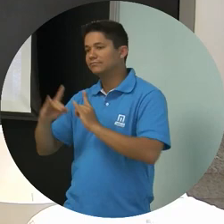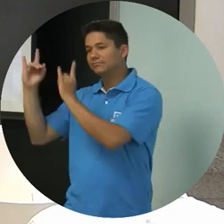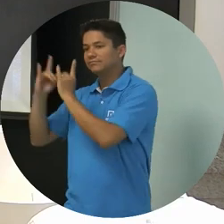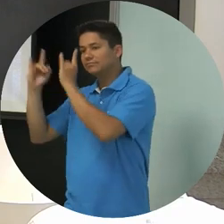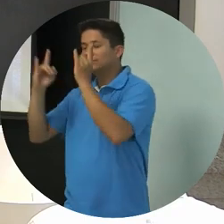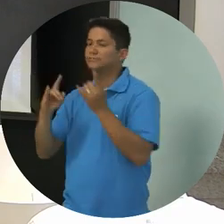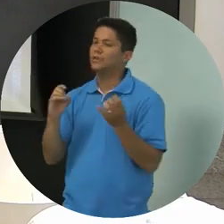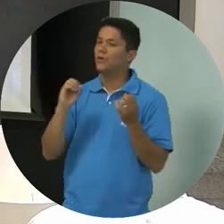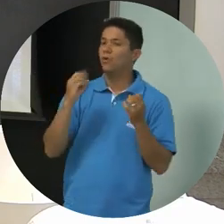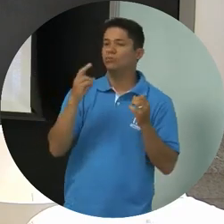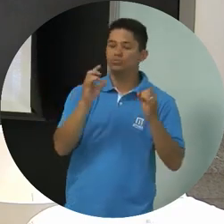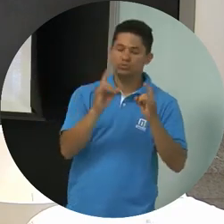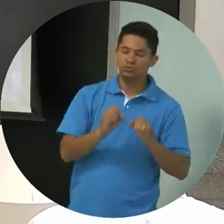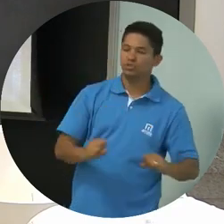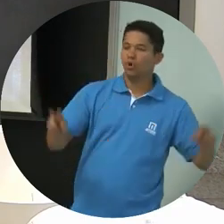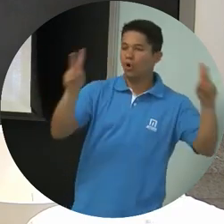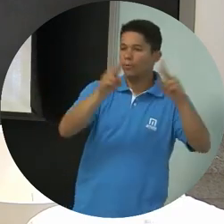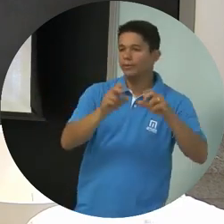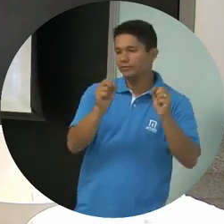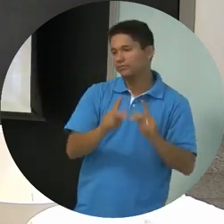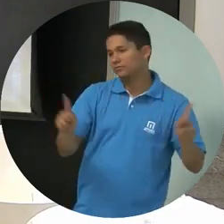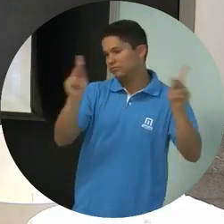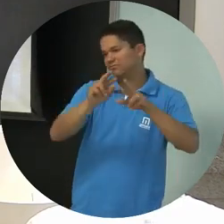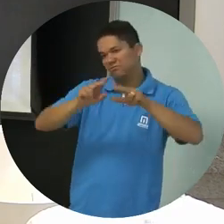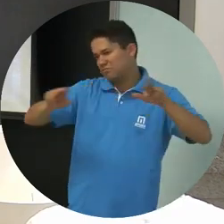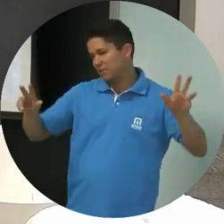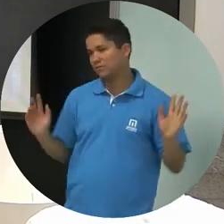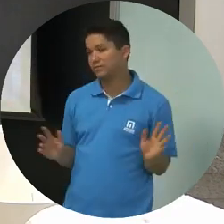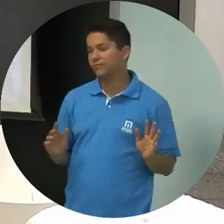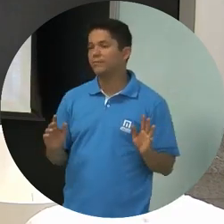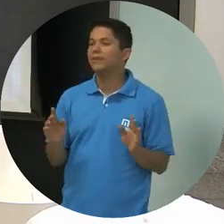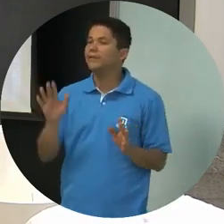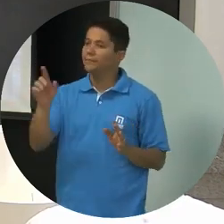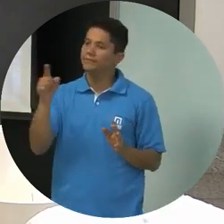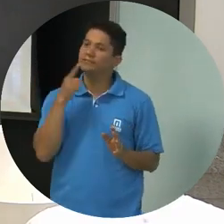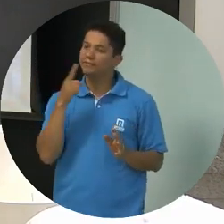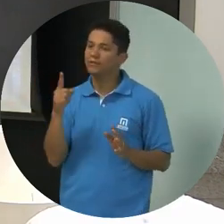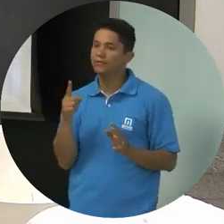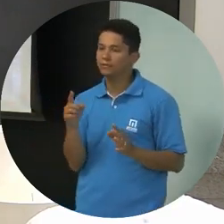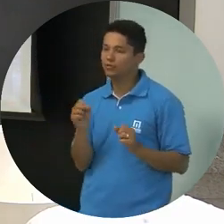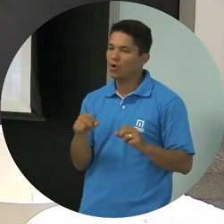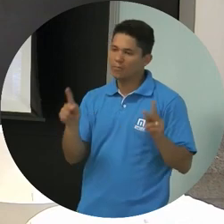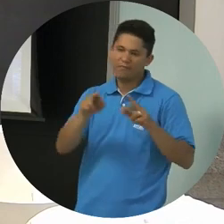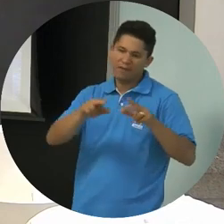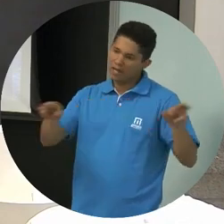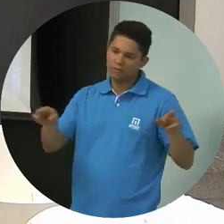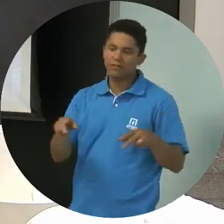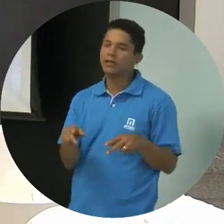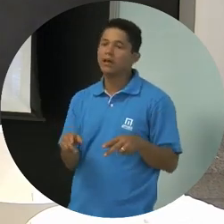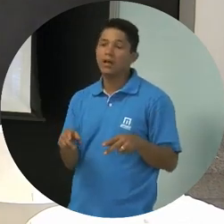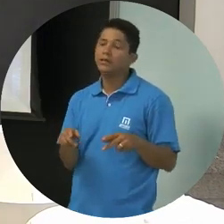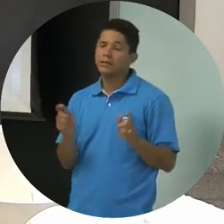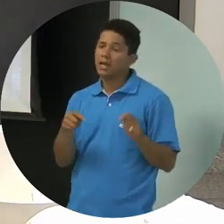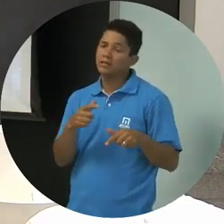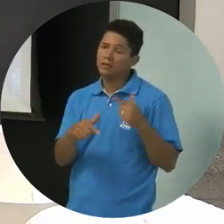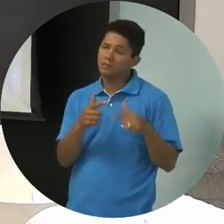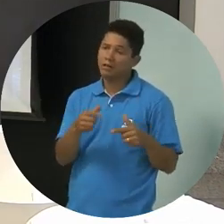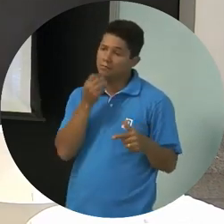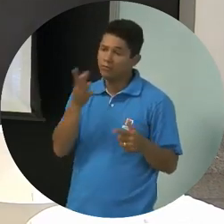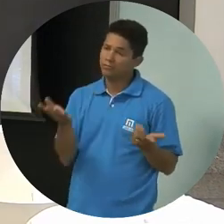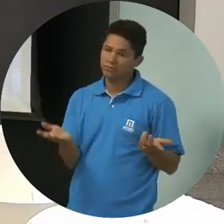Como é uma área industrial, né? Você ali, como você falou, são vários pontos, você ganha em agilidade,